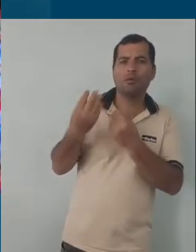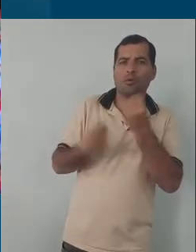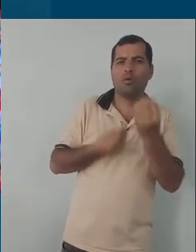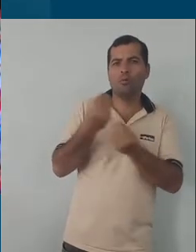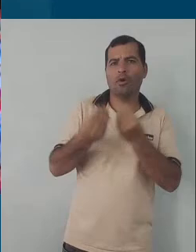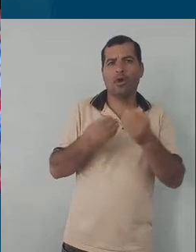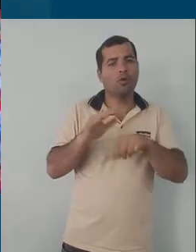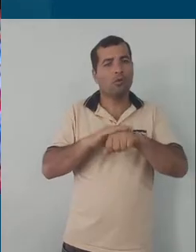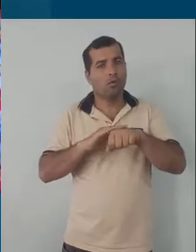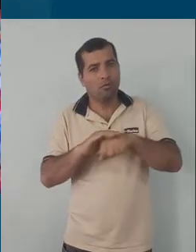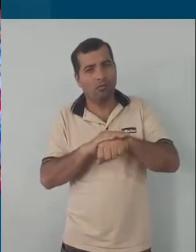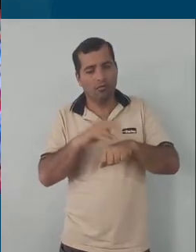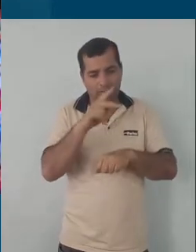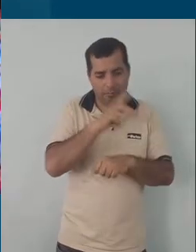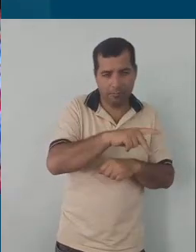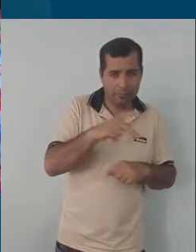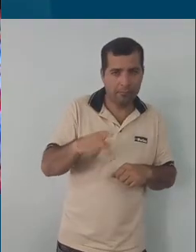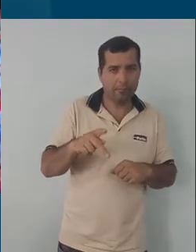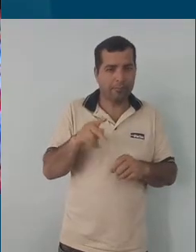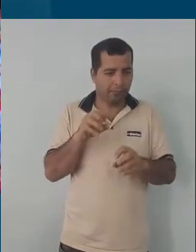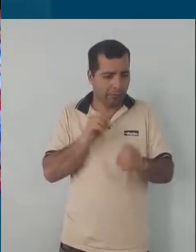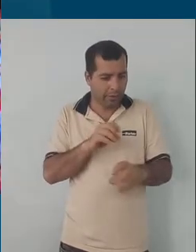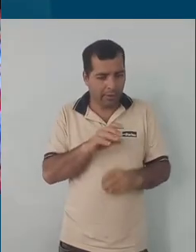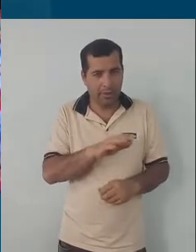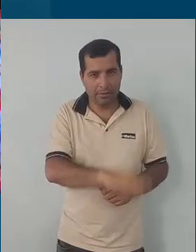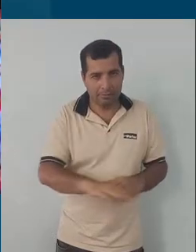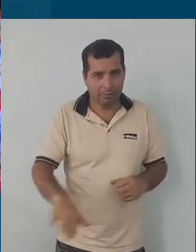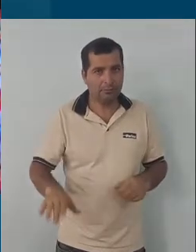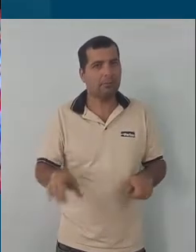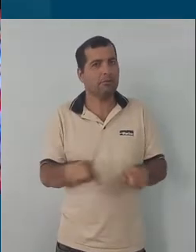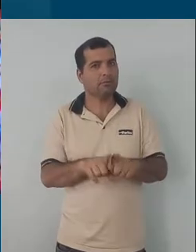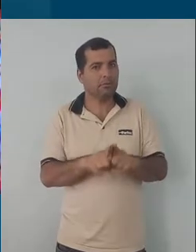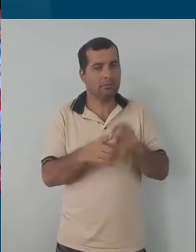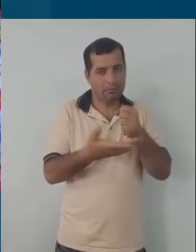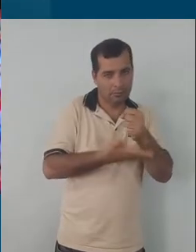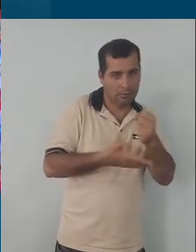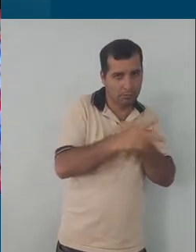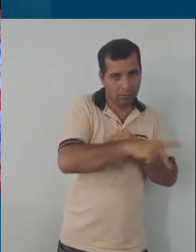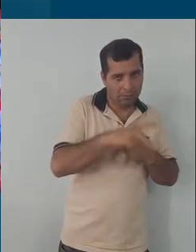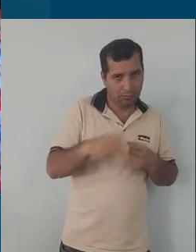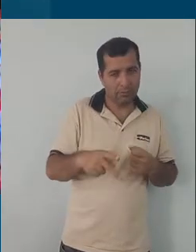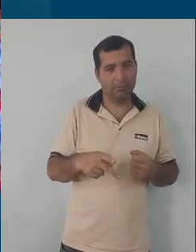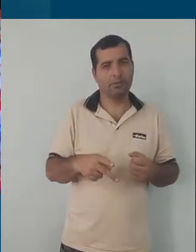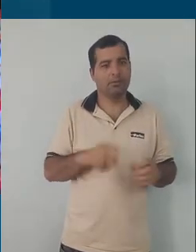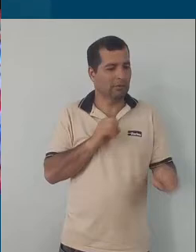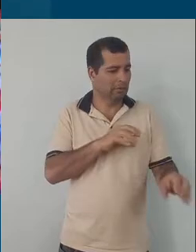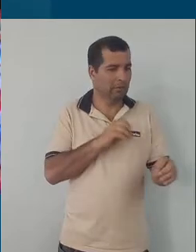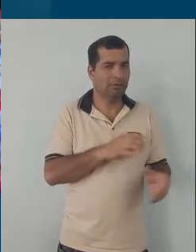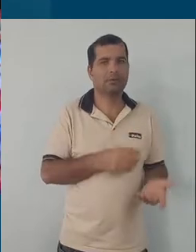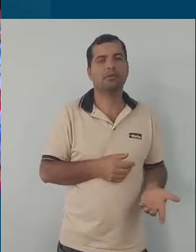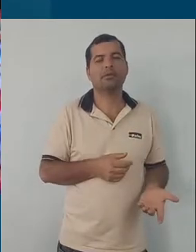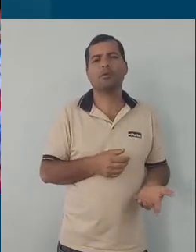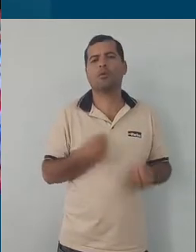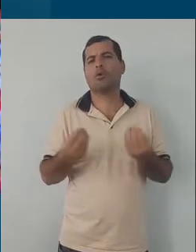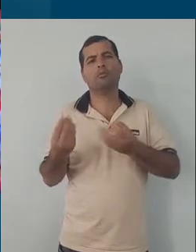o professor de educação infantil e de anos iniciais pode ocorrer, né? Então, é